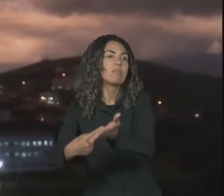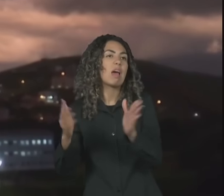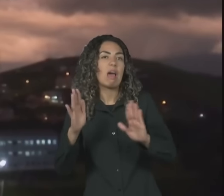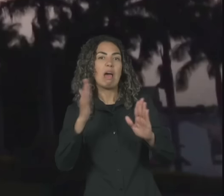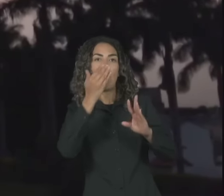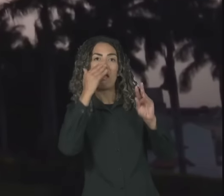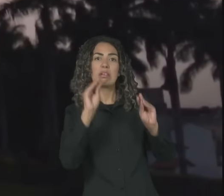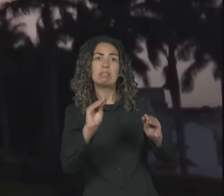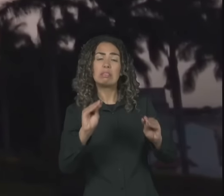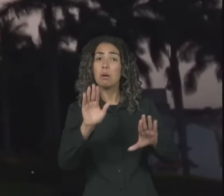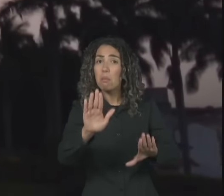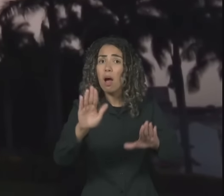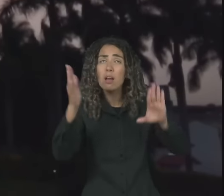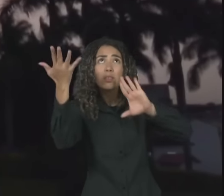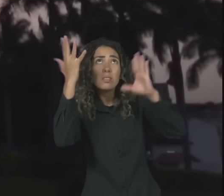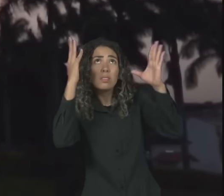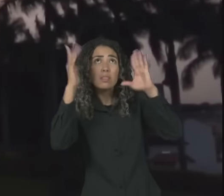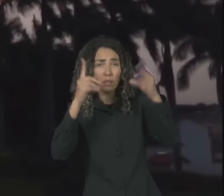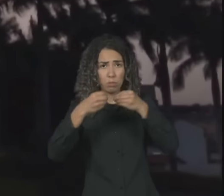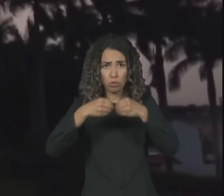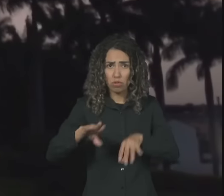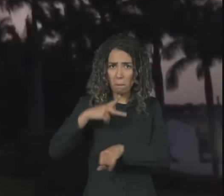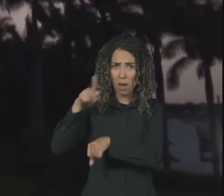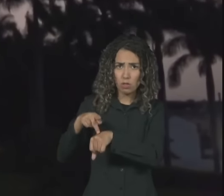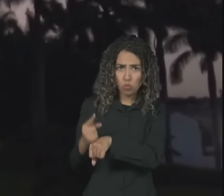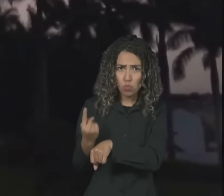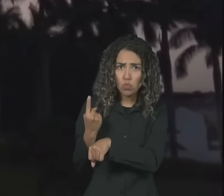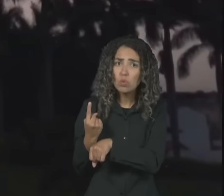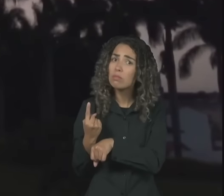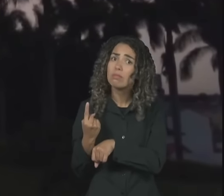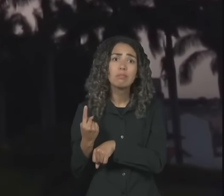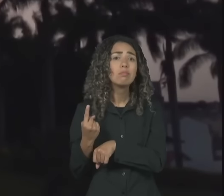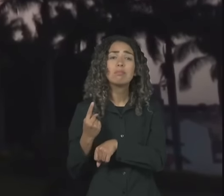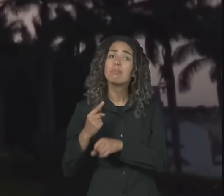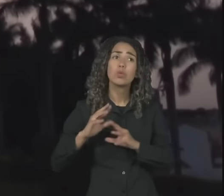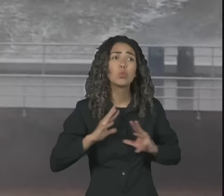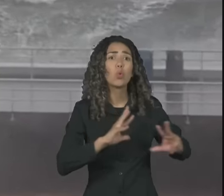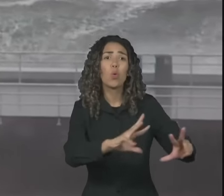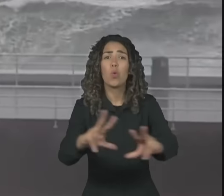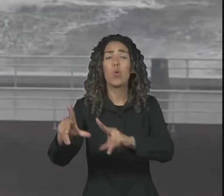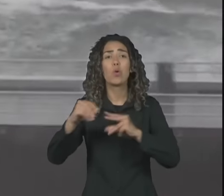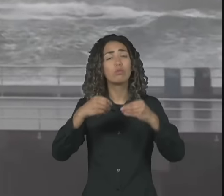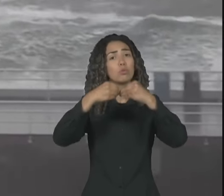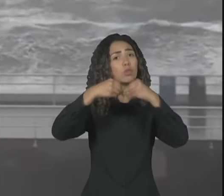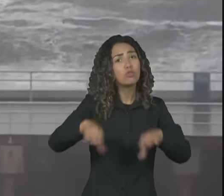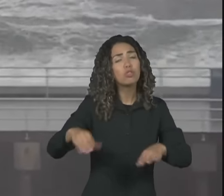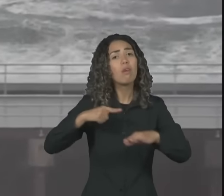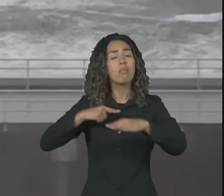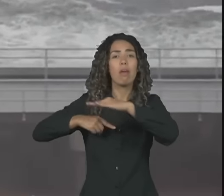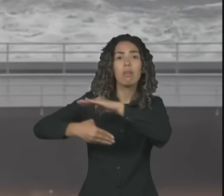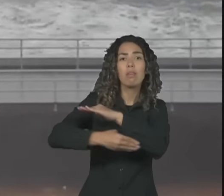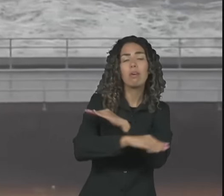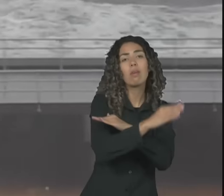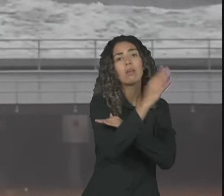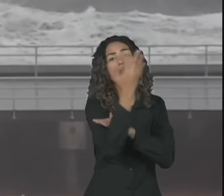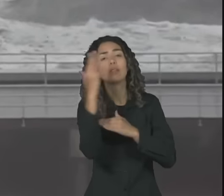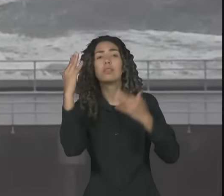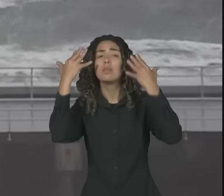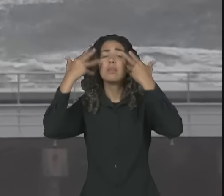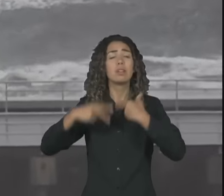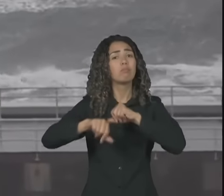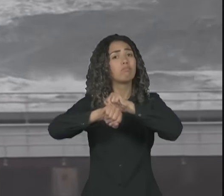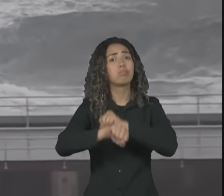um país, mas atinge todo mundo, com a erosão da biodiversidade, com as diferentes formas de poluição. O Brasil está